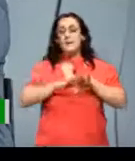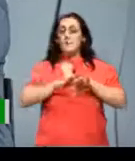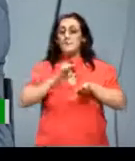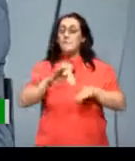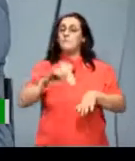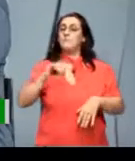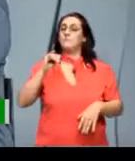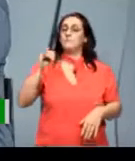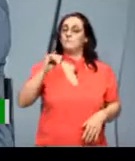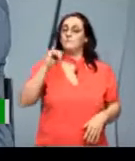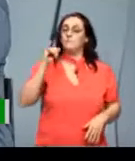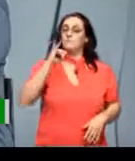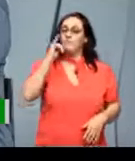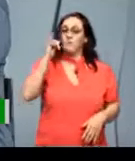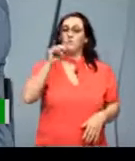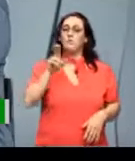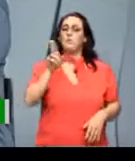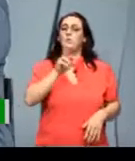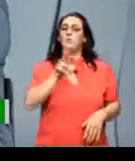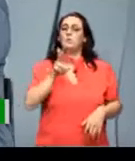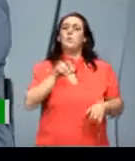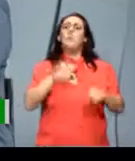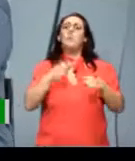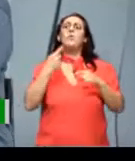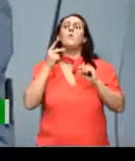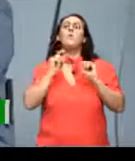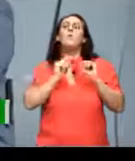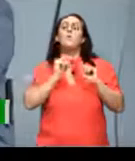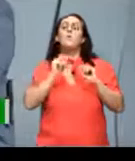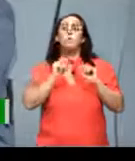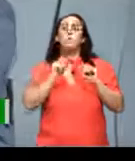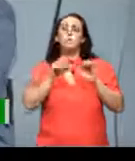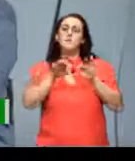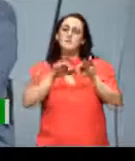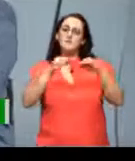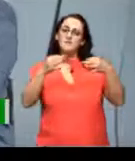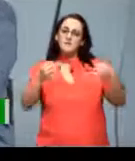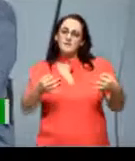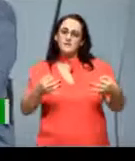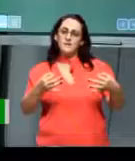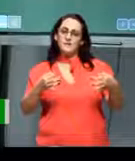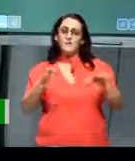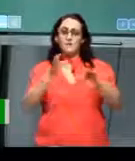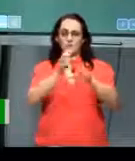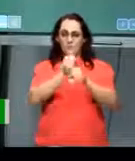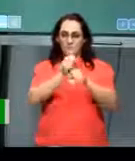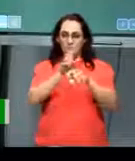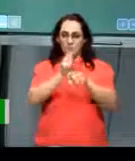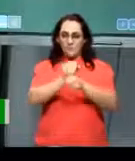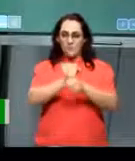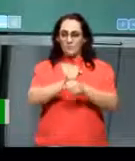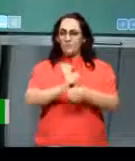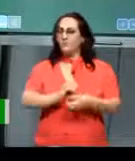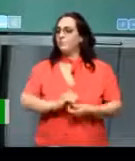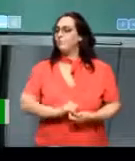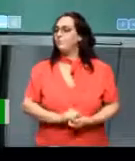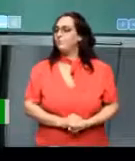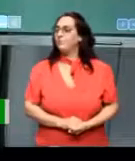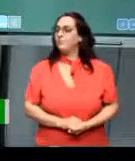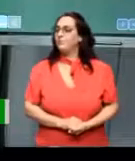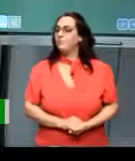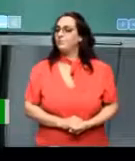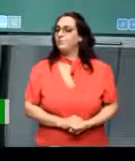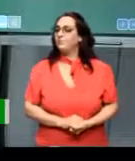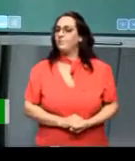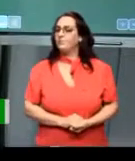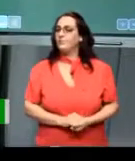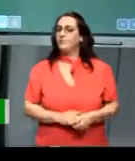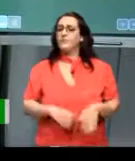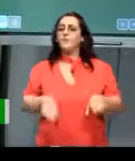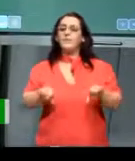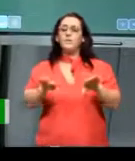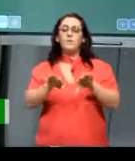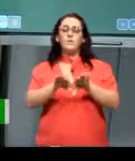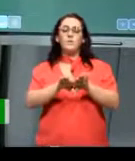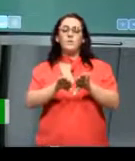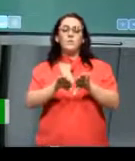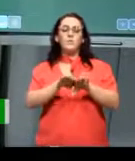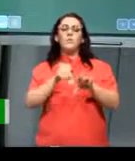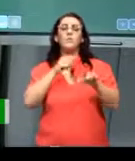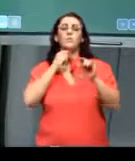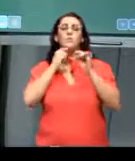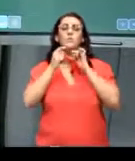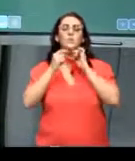interessante você usar para simplificar as suas contas. Obrigado. Ótimo. E ainda para você, professor, uma dúvida do 2º